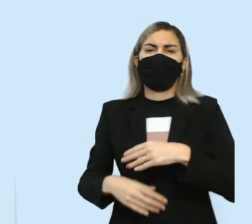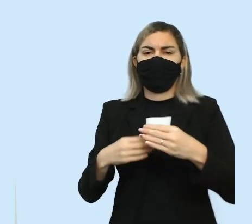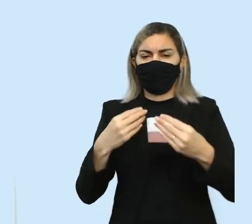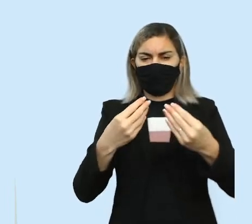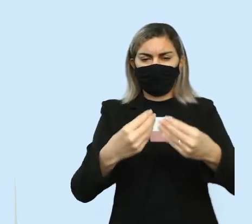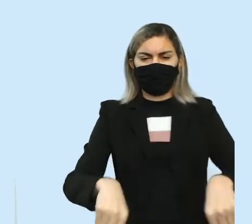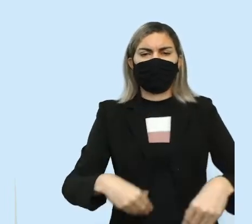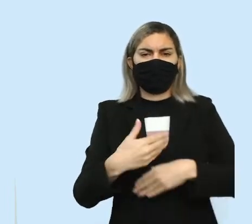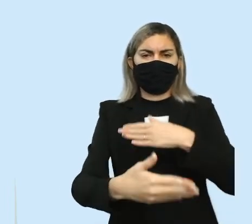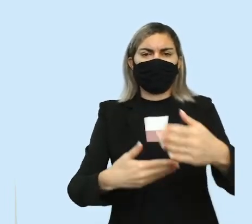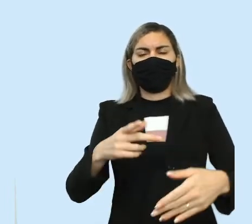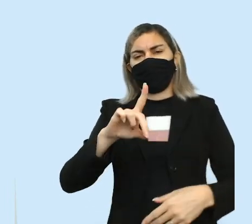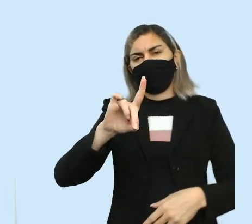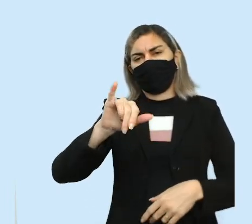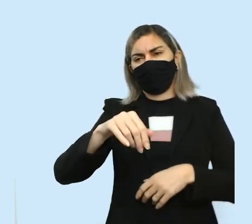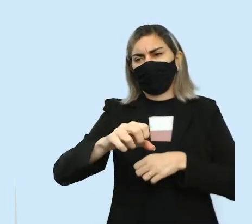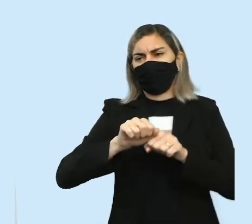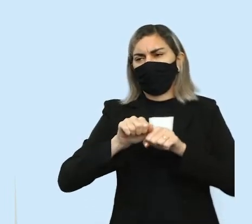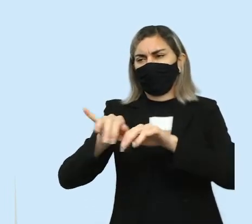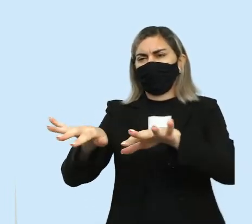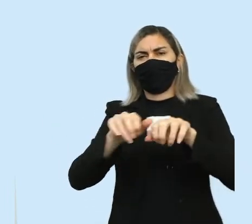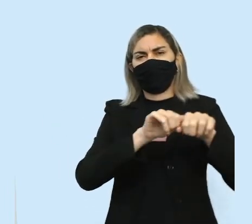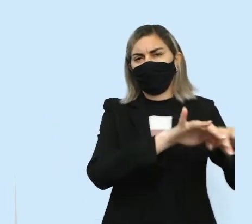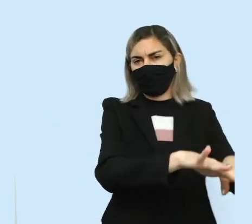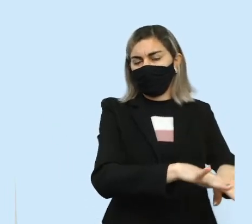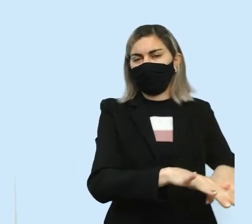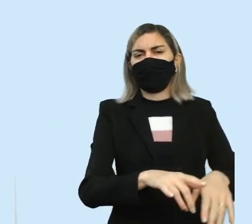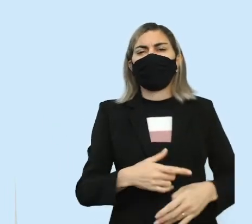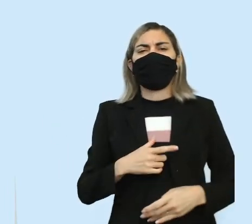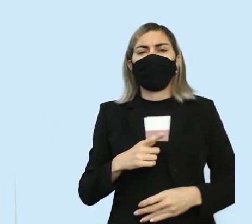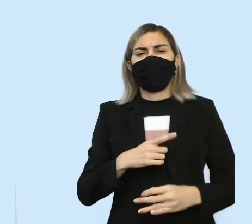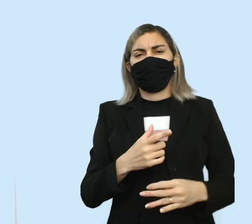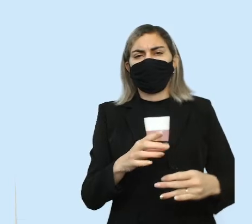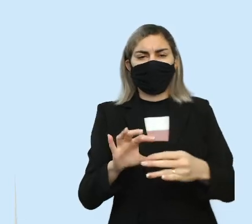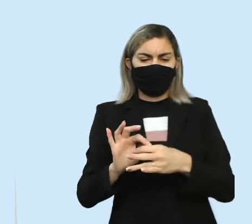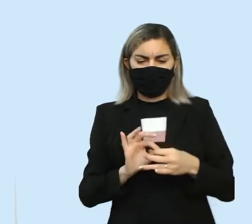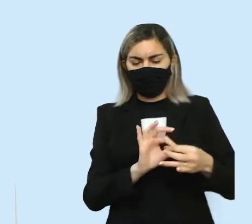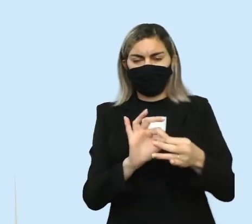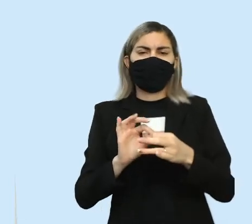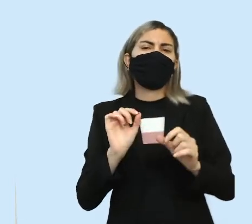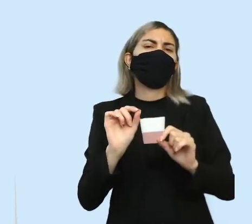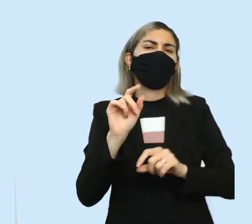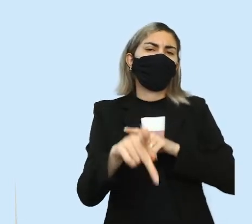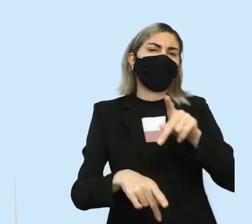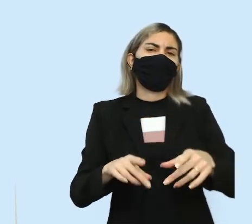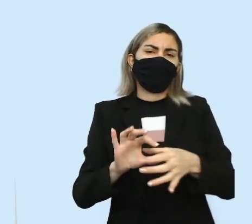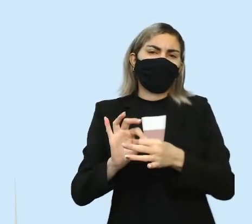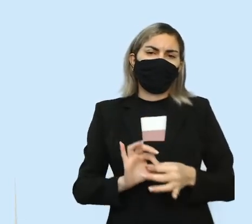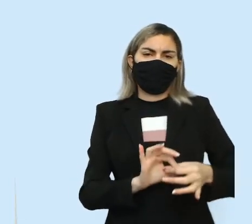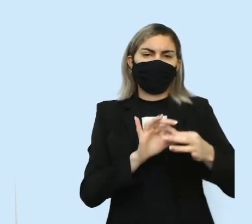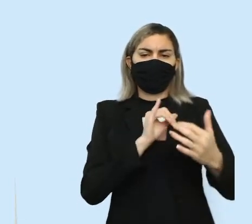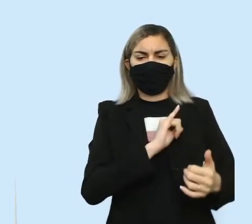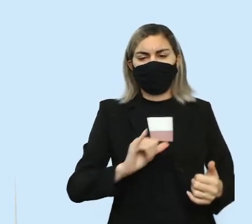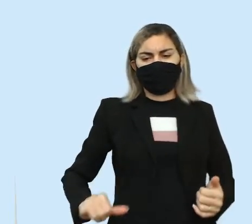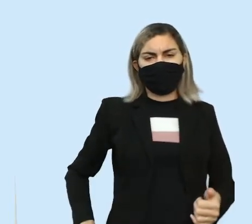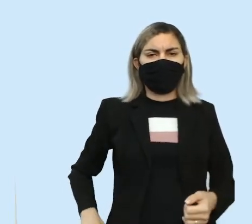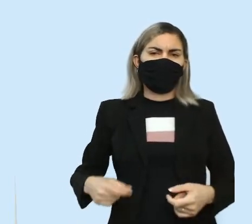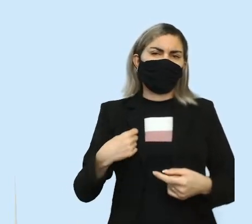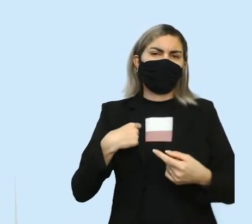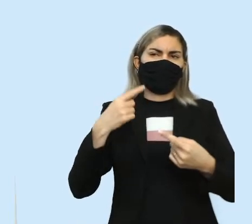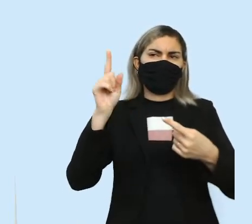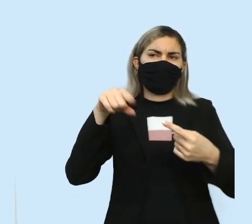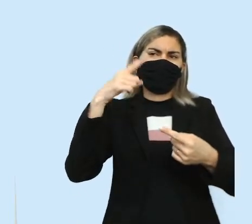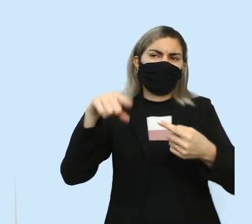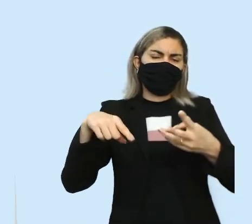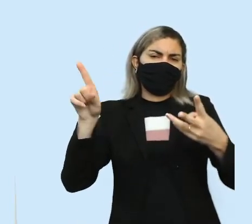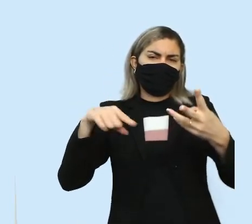espécie de diáspora, como a gente citou? E Hammurabi, que unificou o império, que povo era esse? Então, se a gente for por eliminação, até